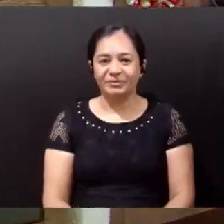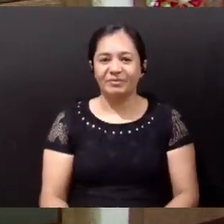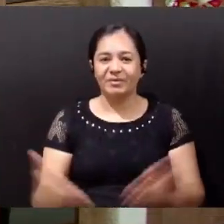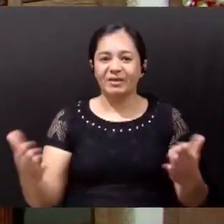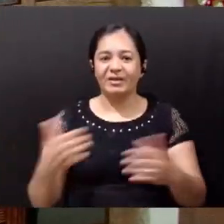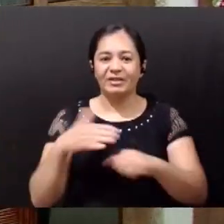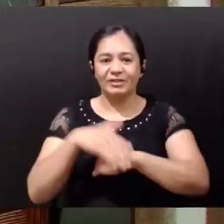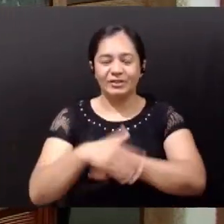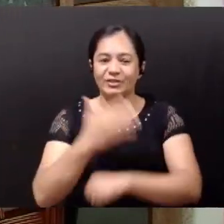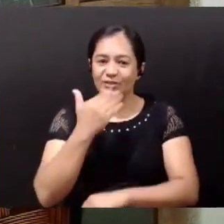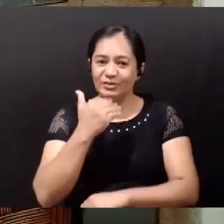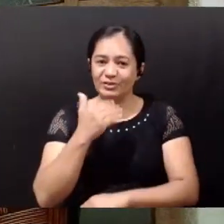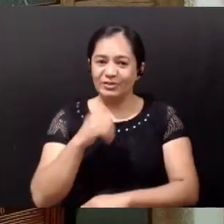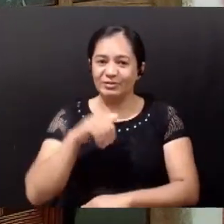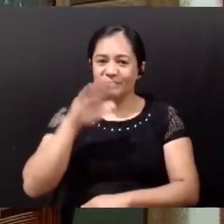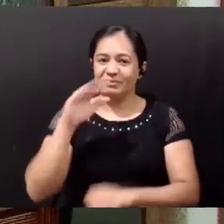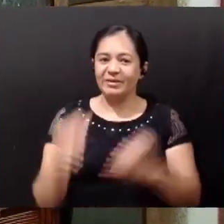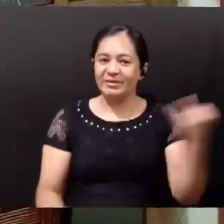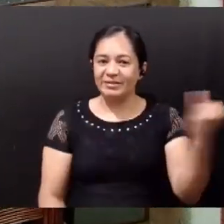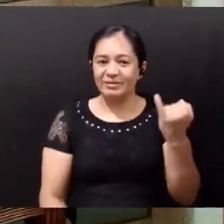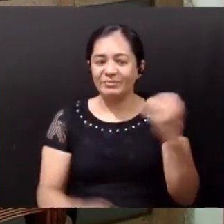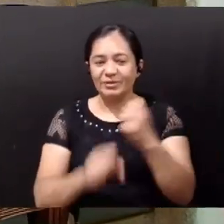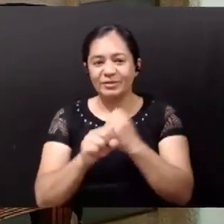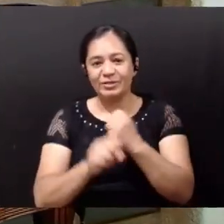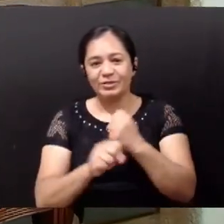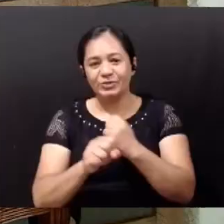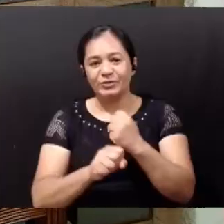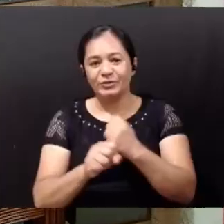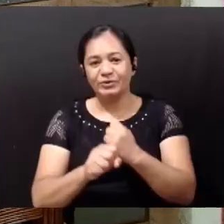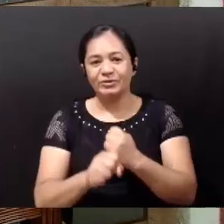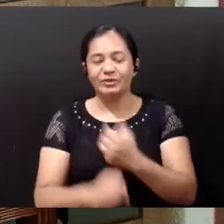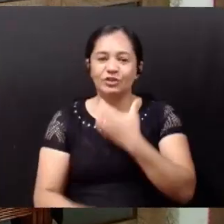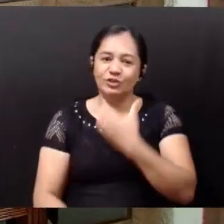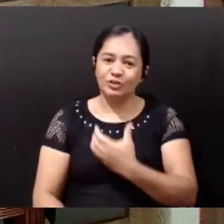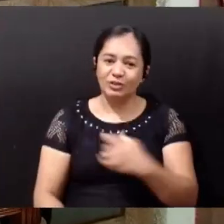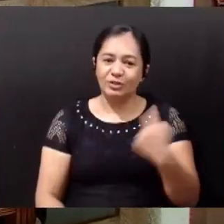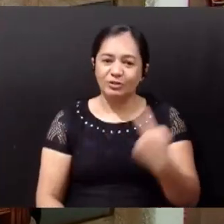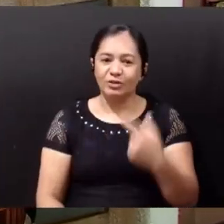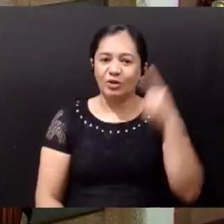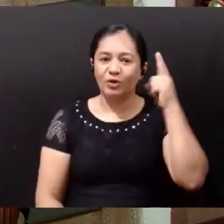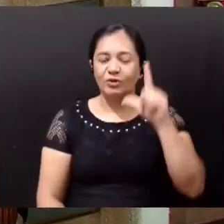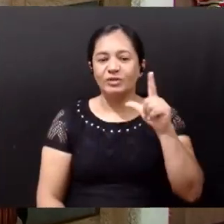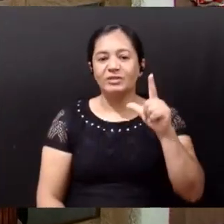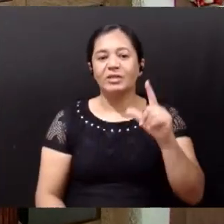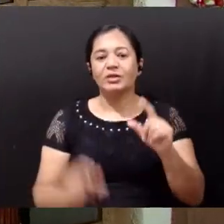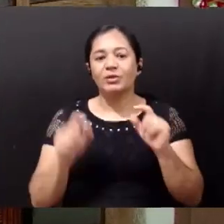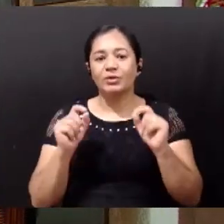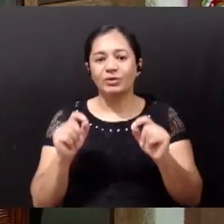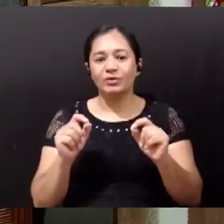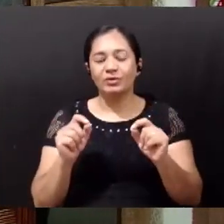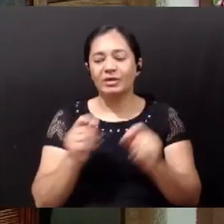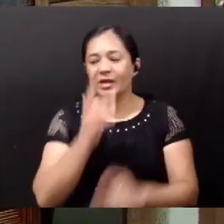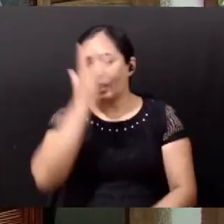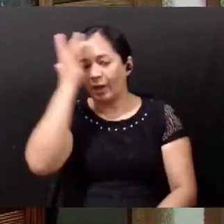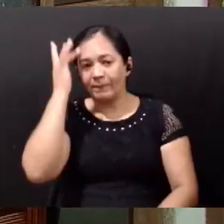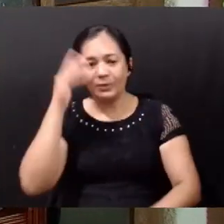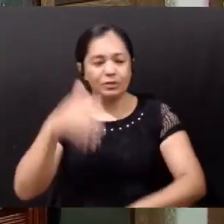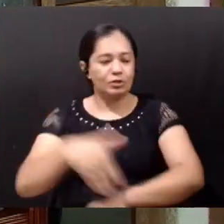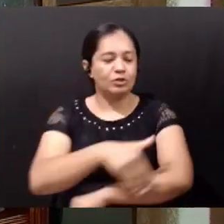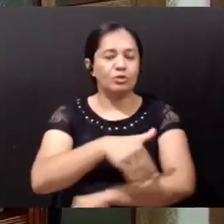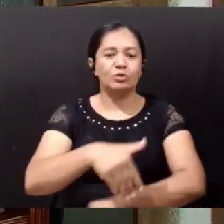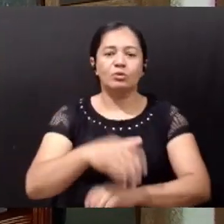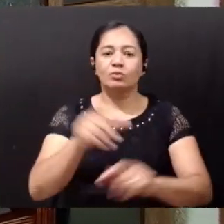mais importante do ano, que a gente chama, né, de Natal, que a gente consegue proporcionar às pessoas que estão na rua e não têm